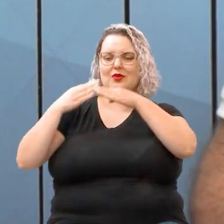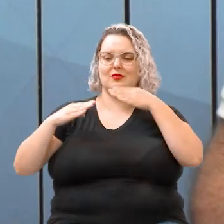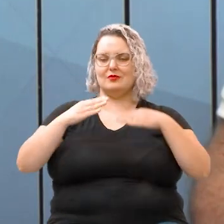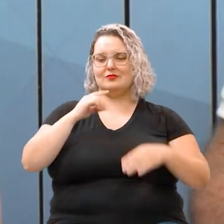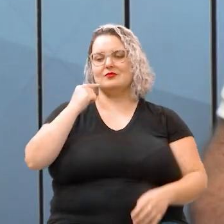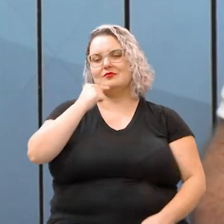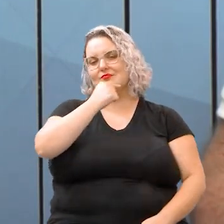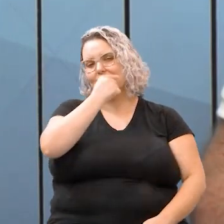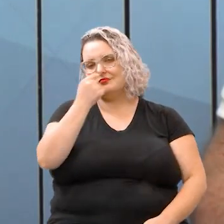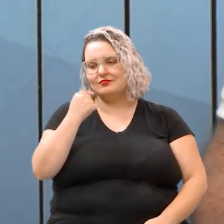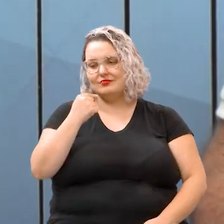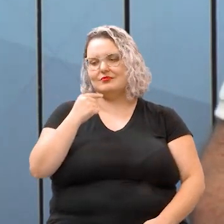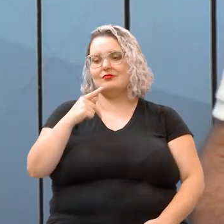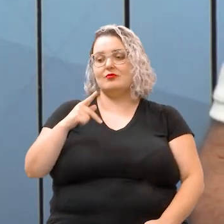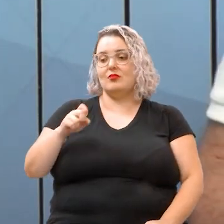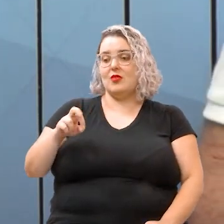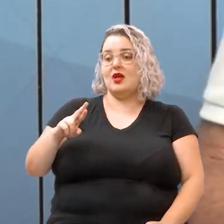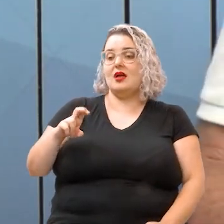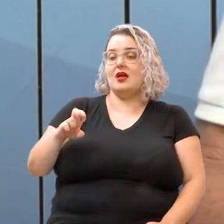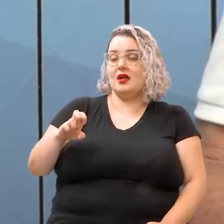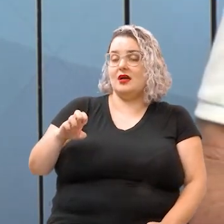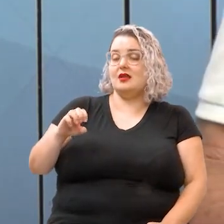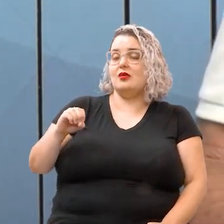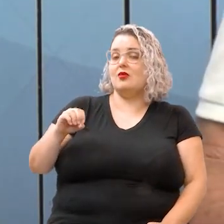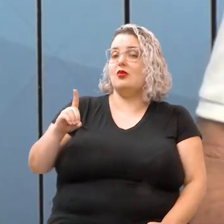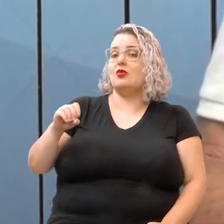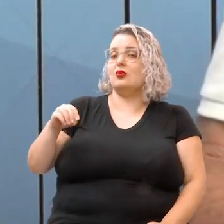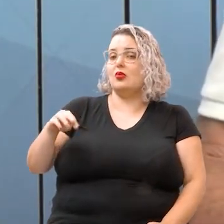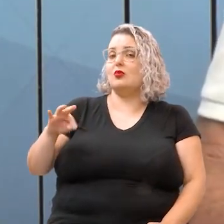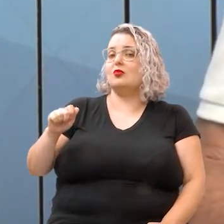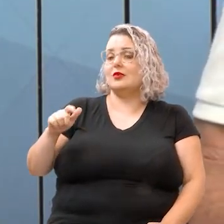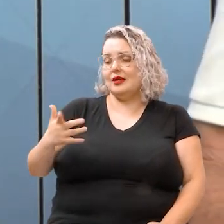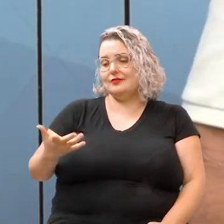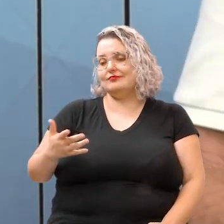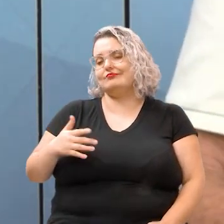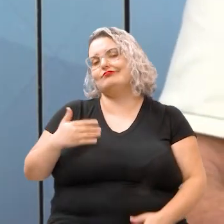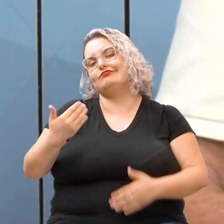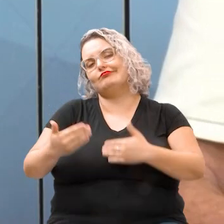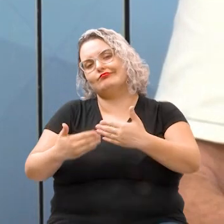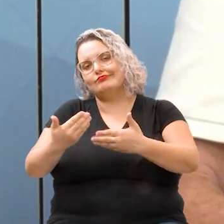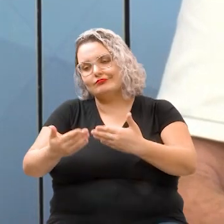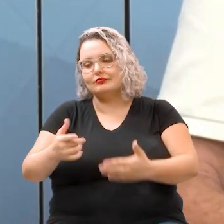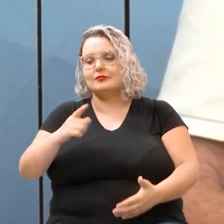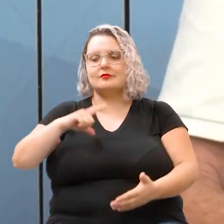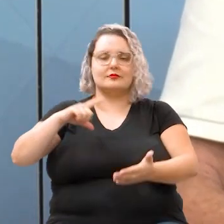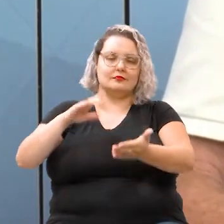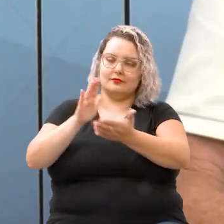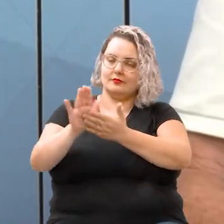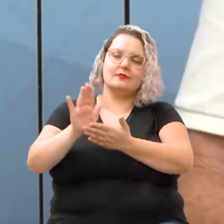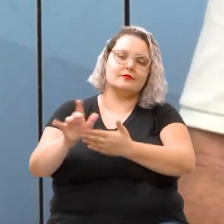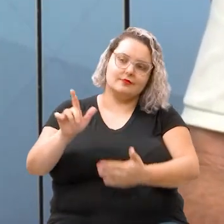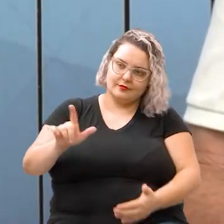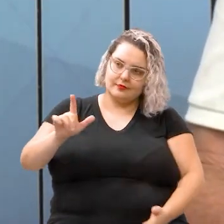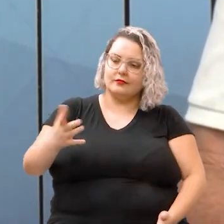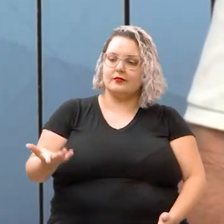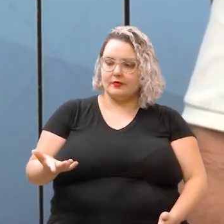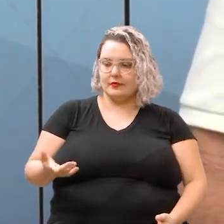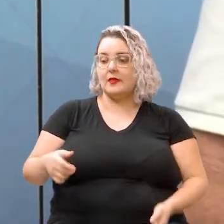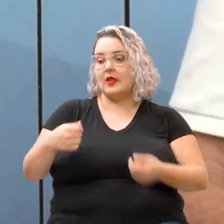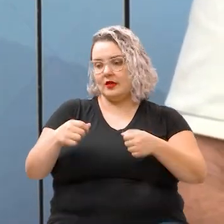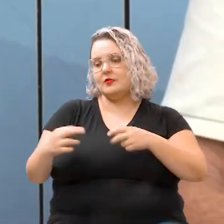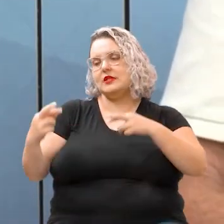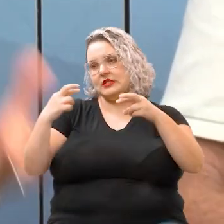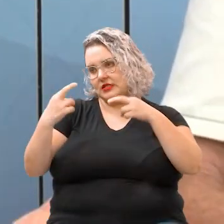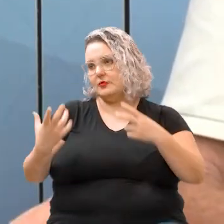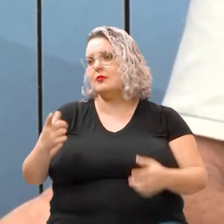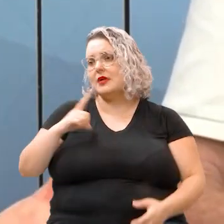origem dentária, periodontal principalmente. Então daí prolonga, daí tem a questão dos custos, obviamente isso precisa ser considerado,